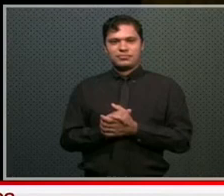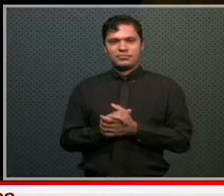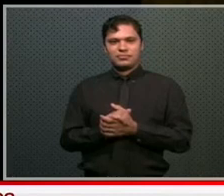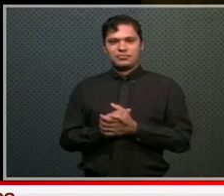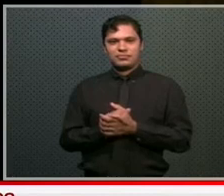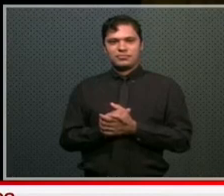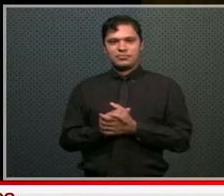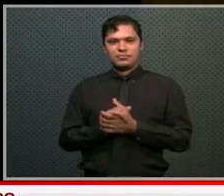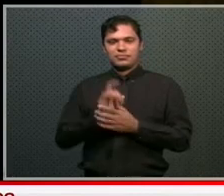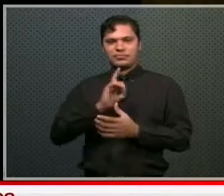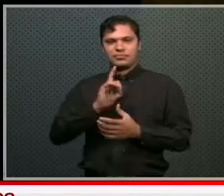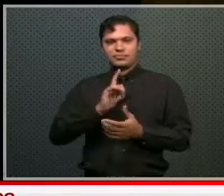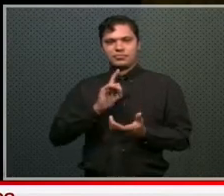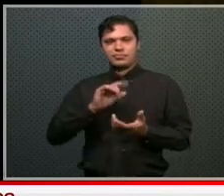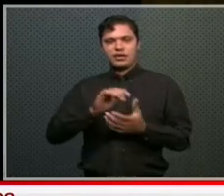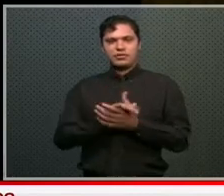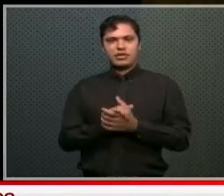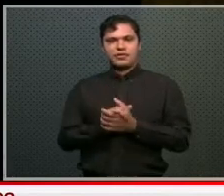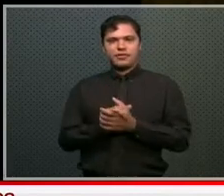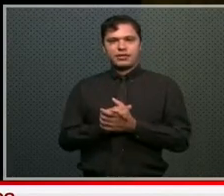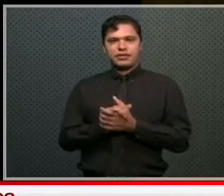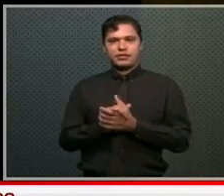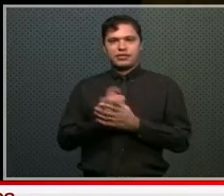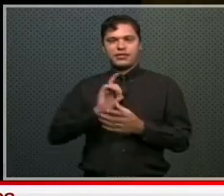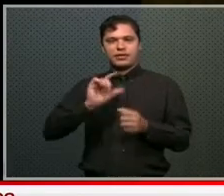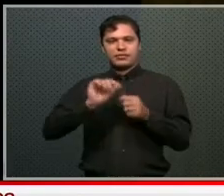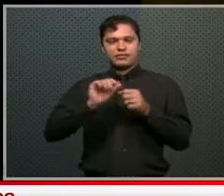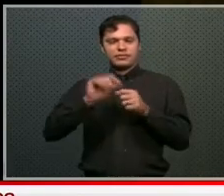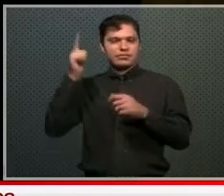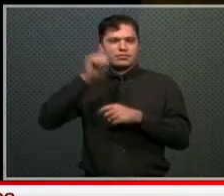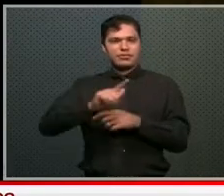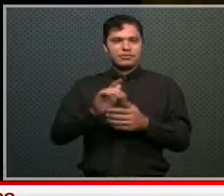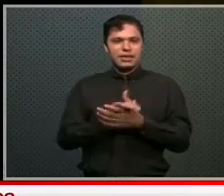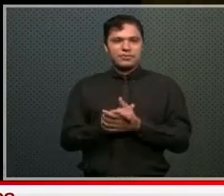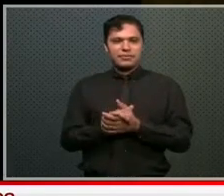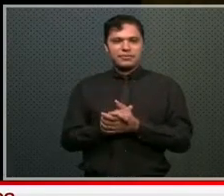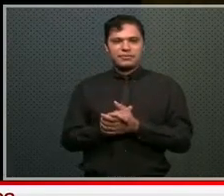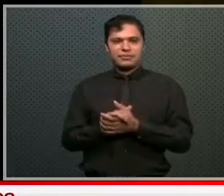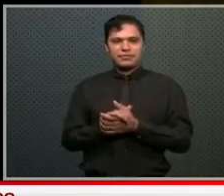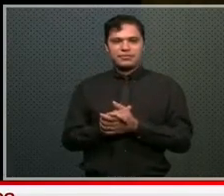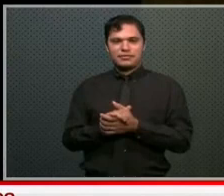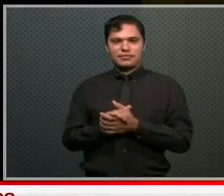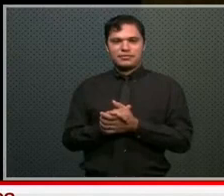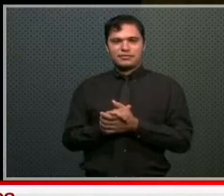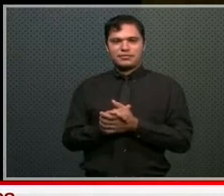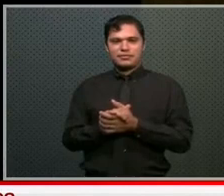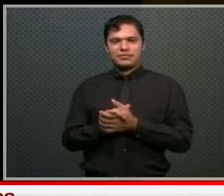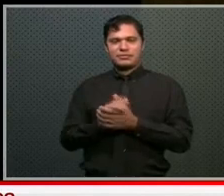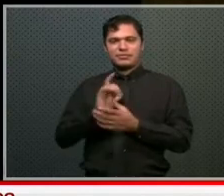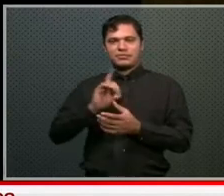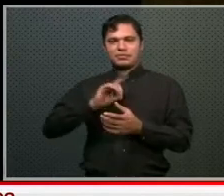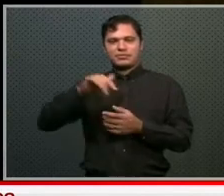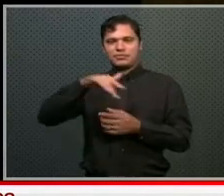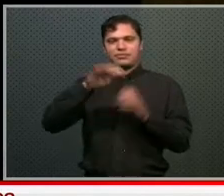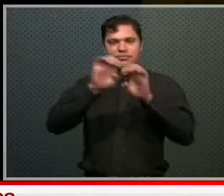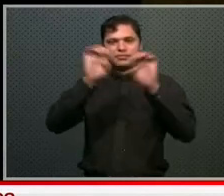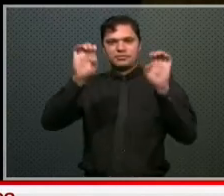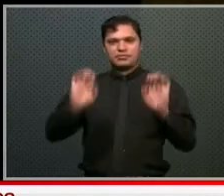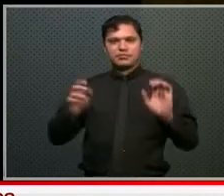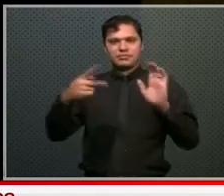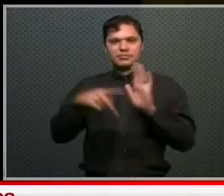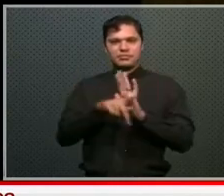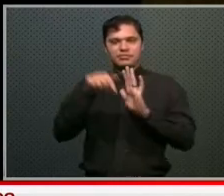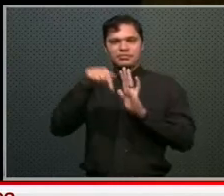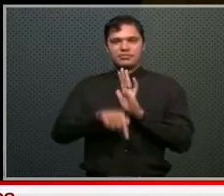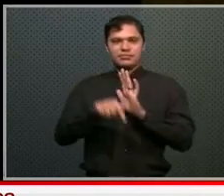sediado dentro da Embrapa Depois de muita luta nós conseguimos Deputado criarmos em conjunto uma estrutura da